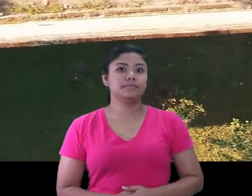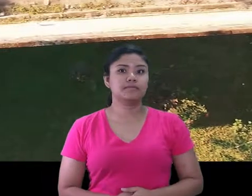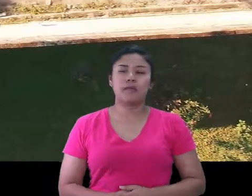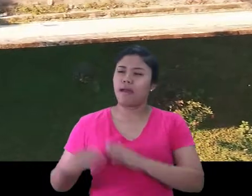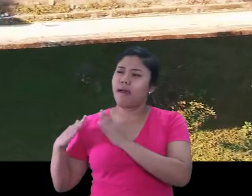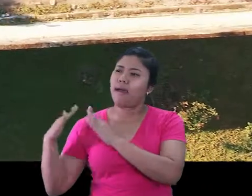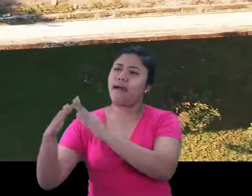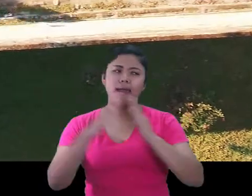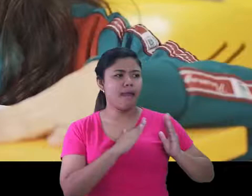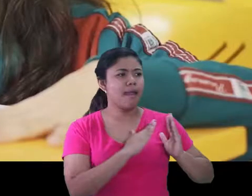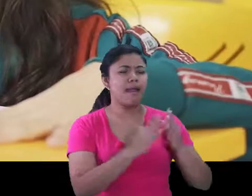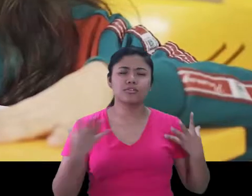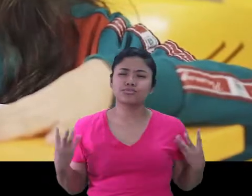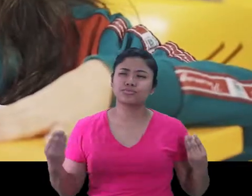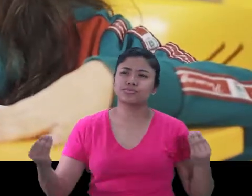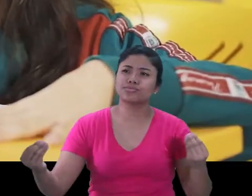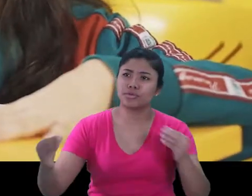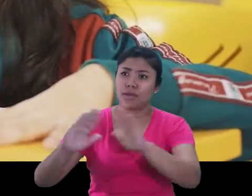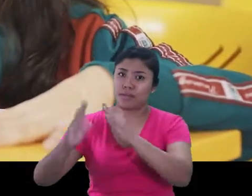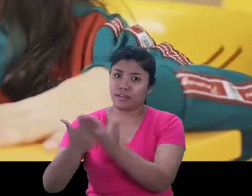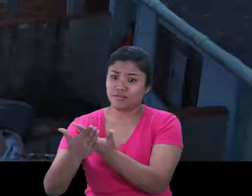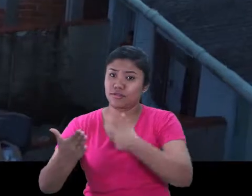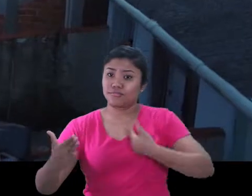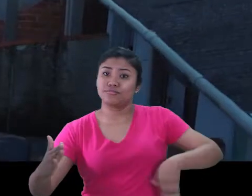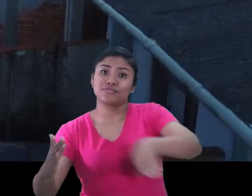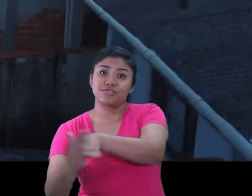Vejo um montão de casa e chego na escola.